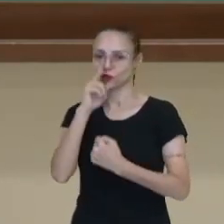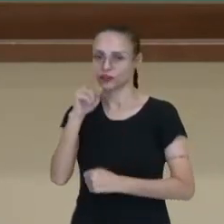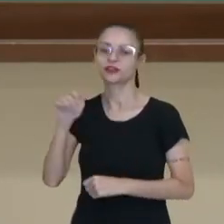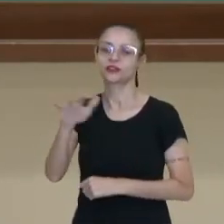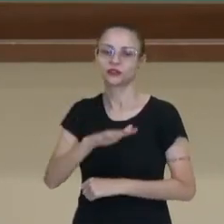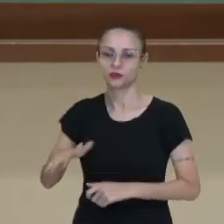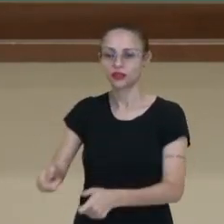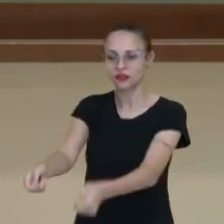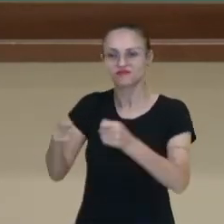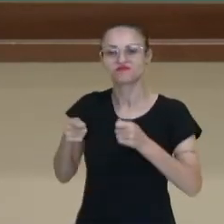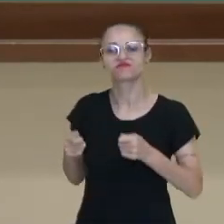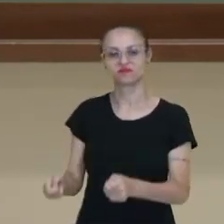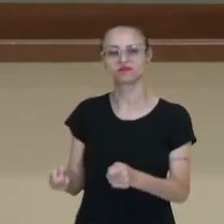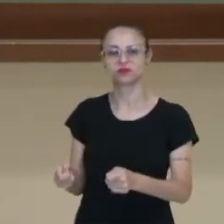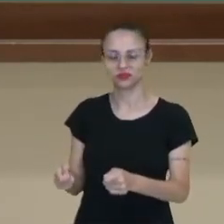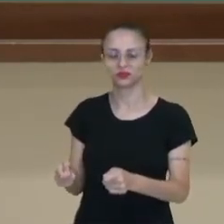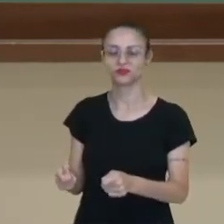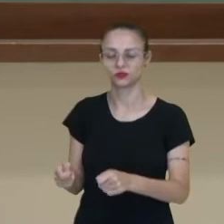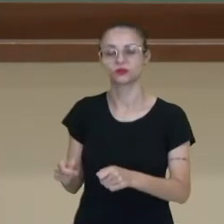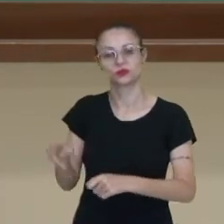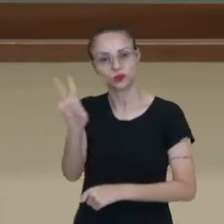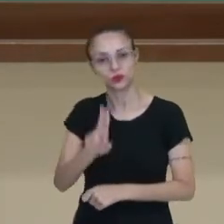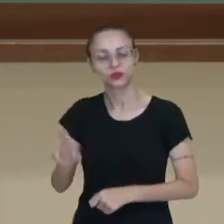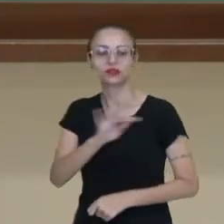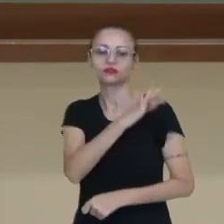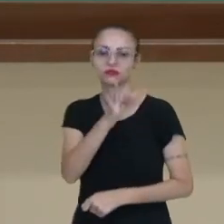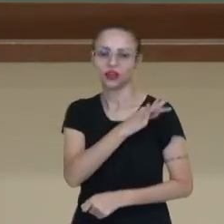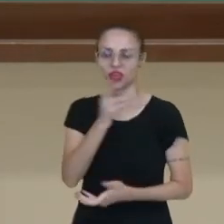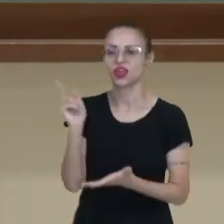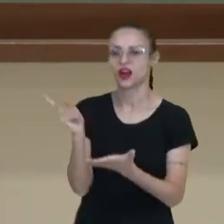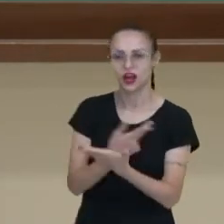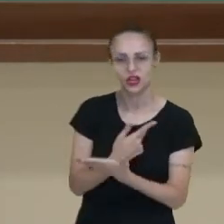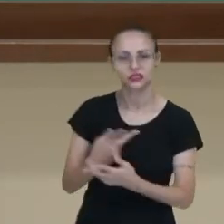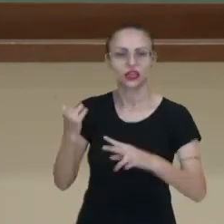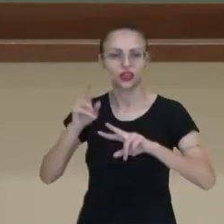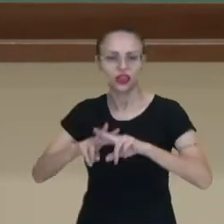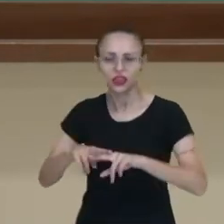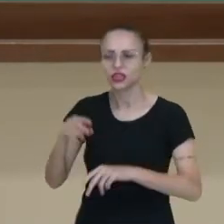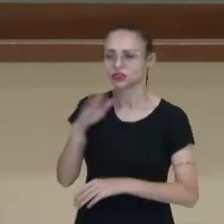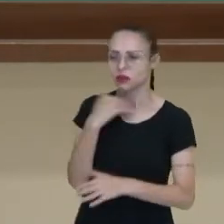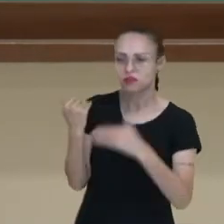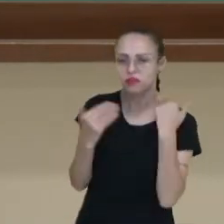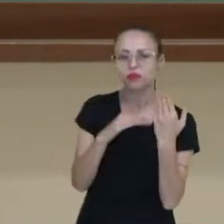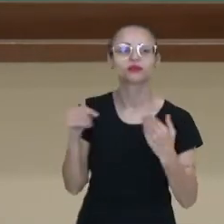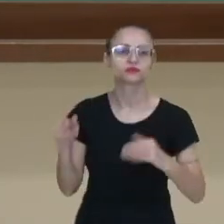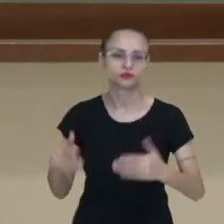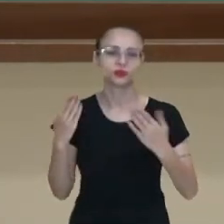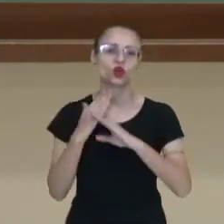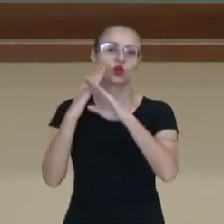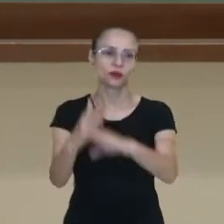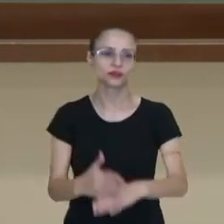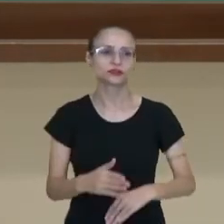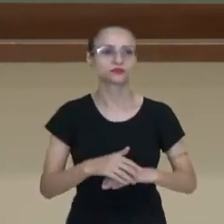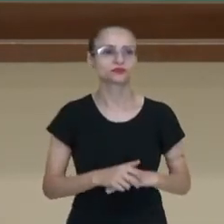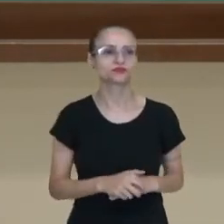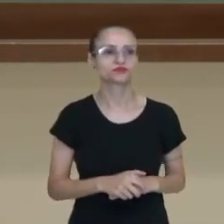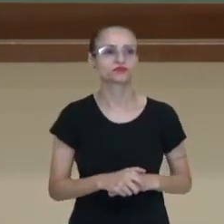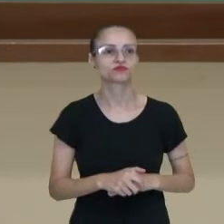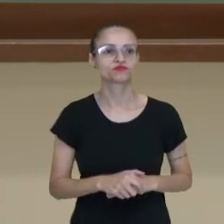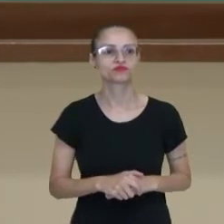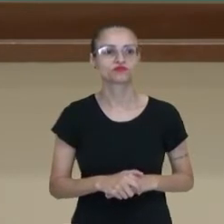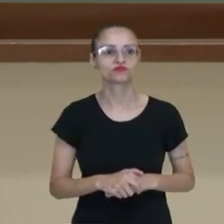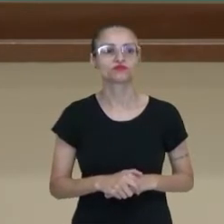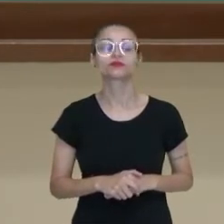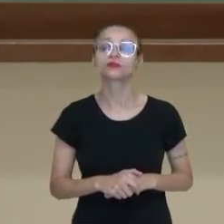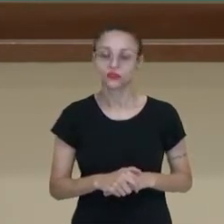de repressão, que vão se usar de técnicas ilegais até, para justamente combater essa guerrilha. Tá? E